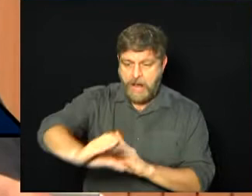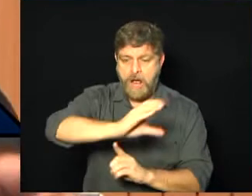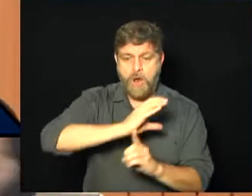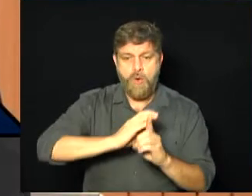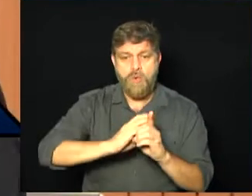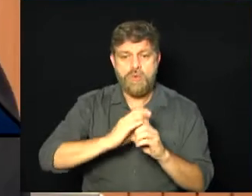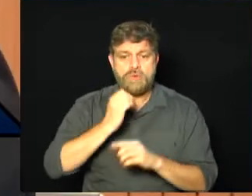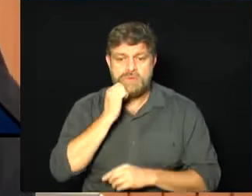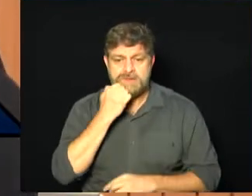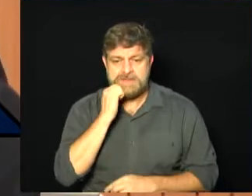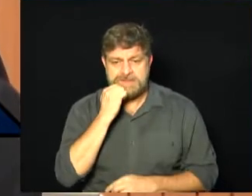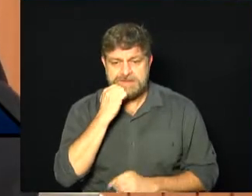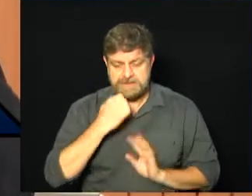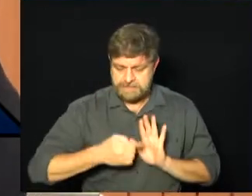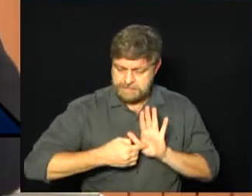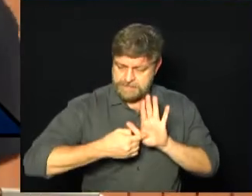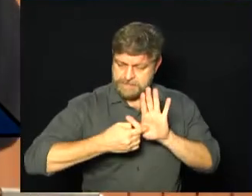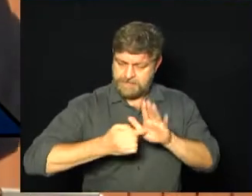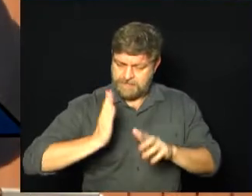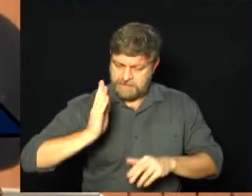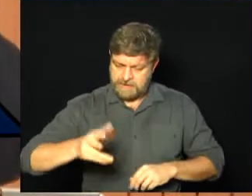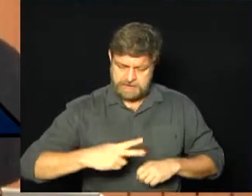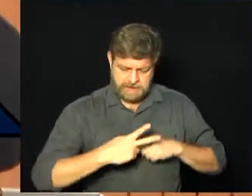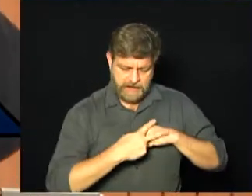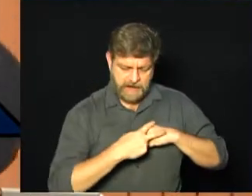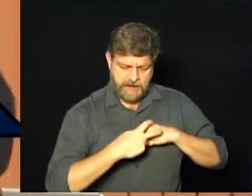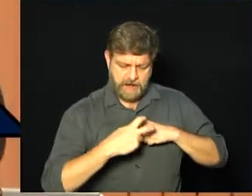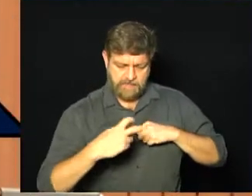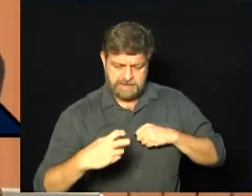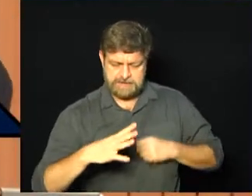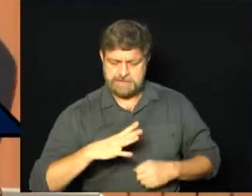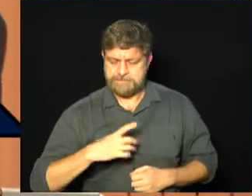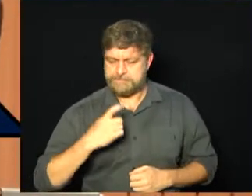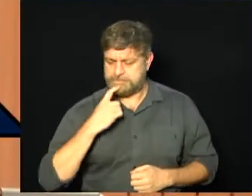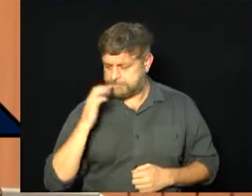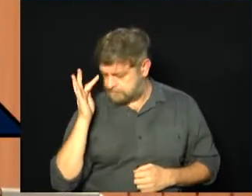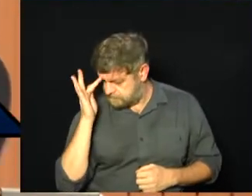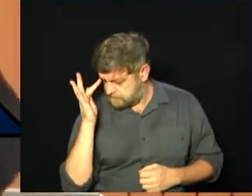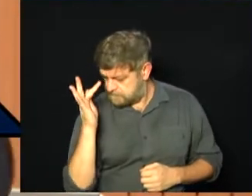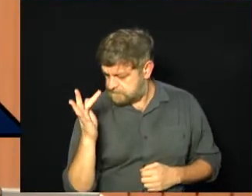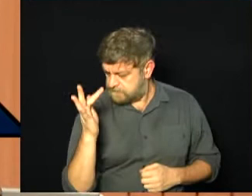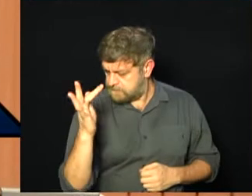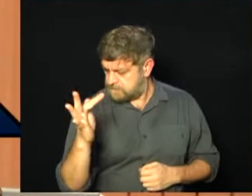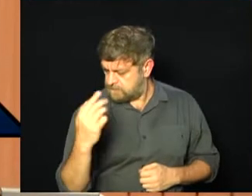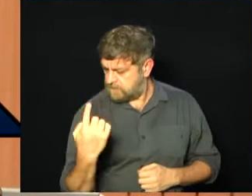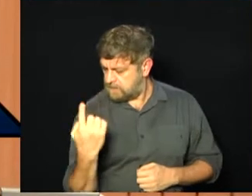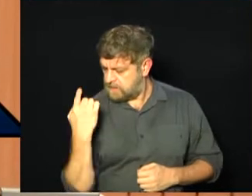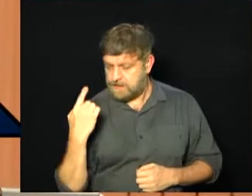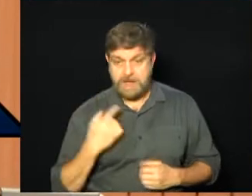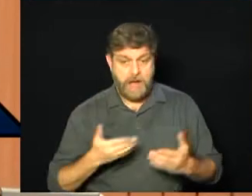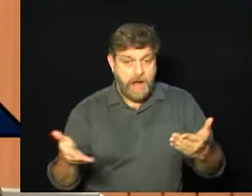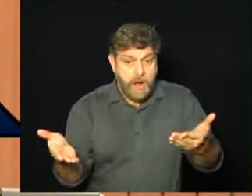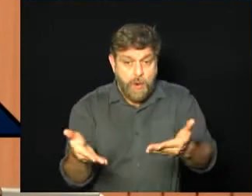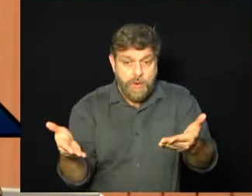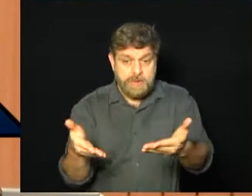demonstra já a sua vocação, a sua visão do que Campinas seria, como é no dia de